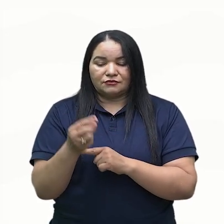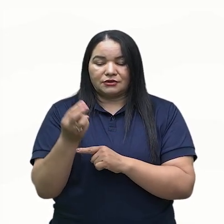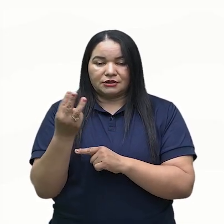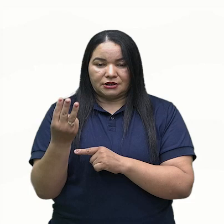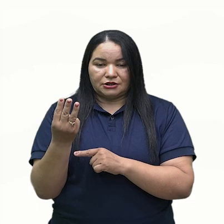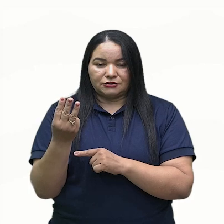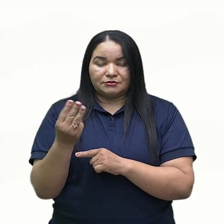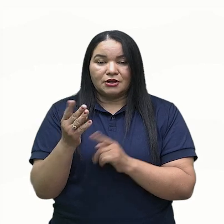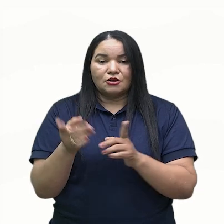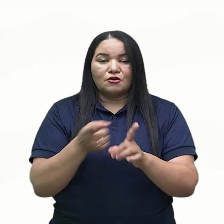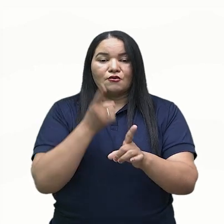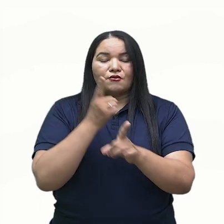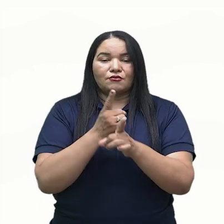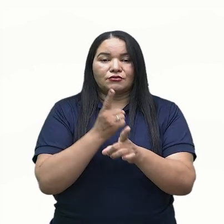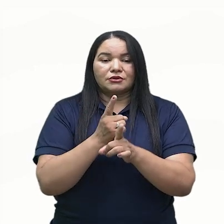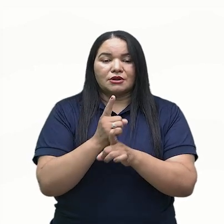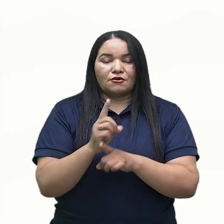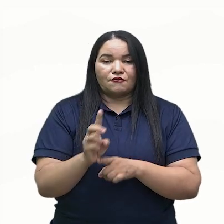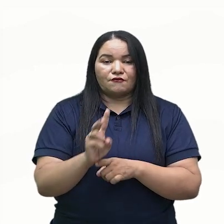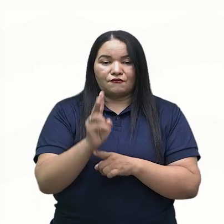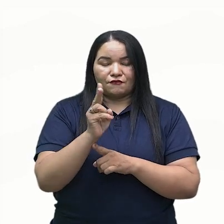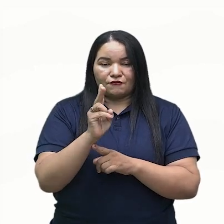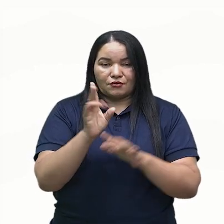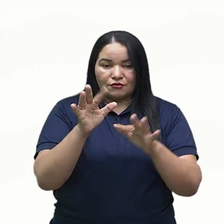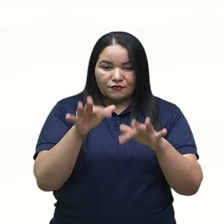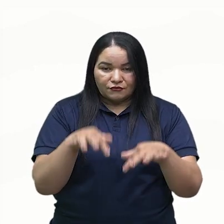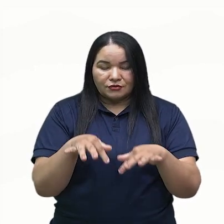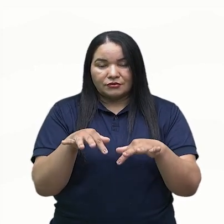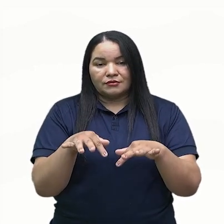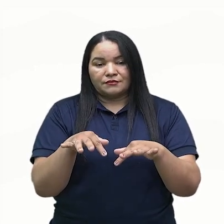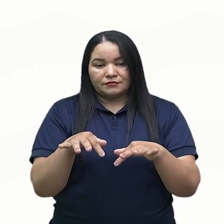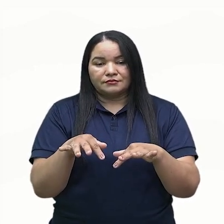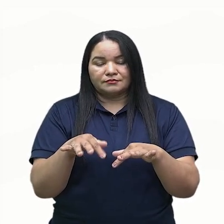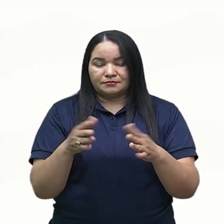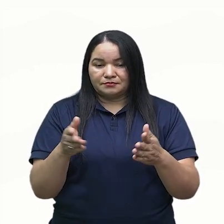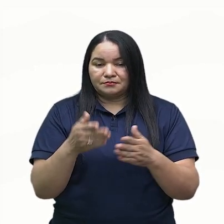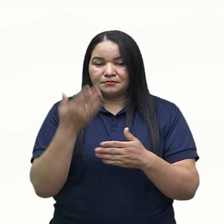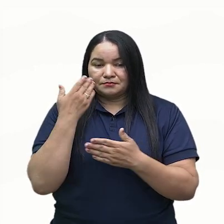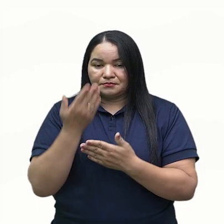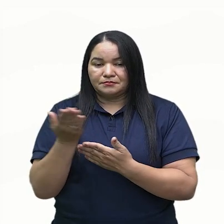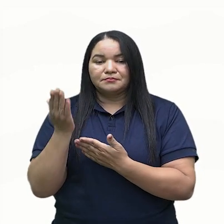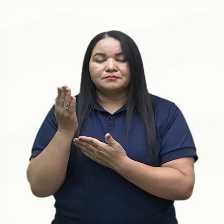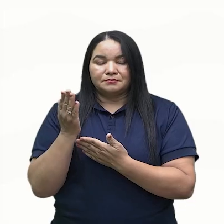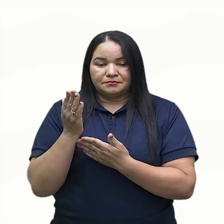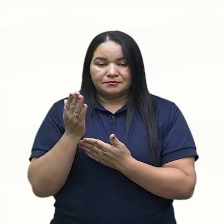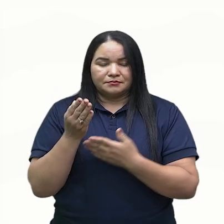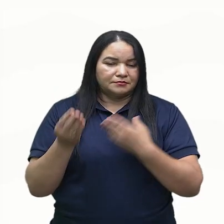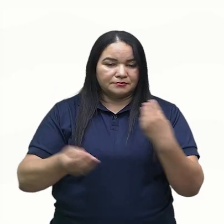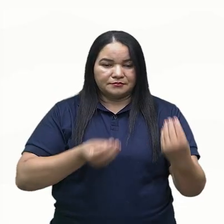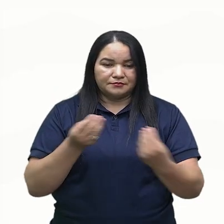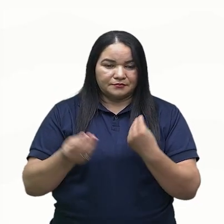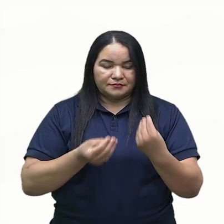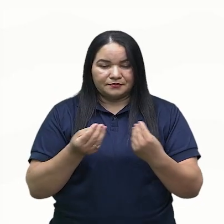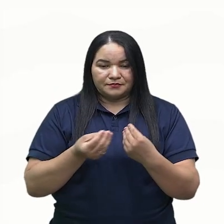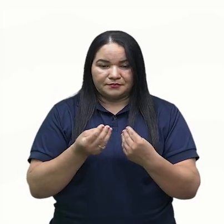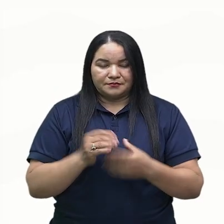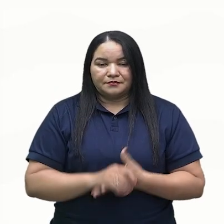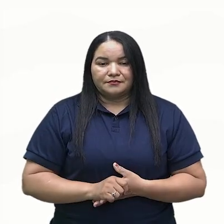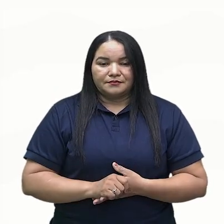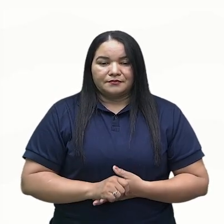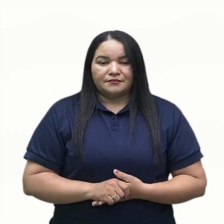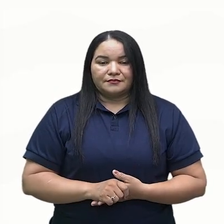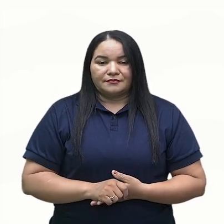encontrar esse valor final justamente resolvendo essa expressão numérica. De que maneira?